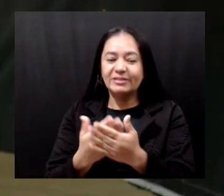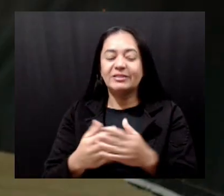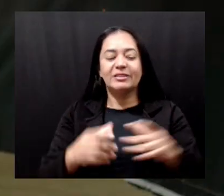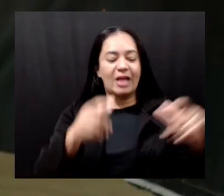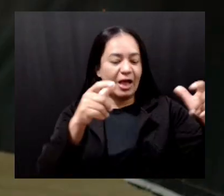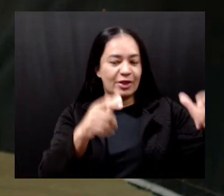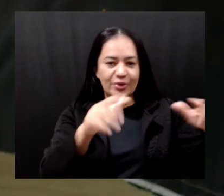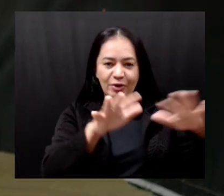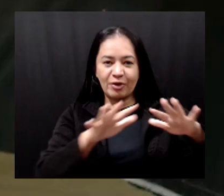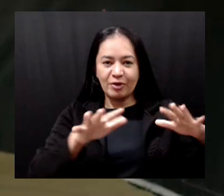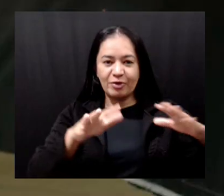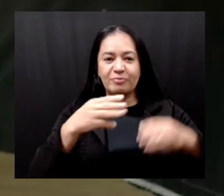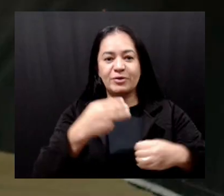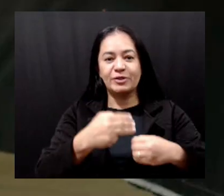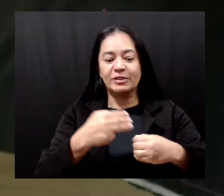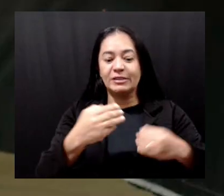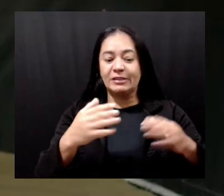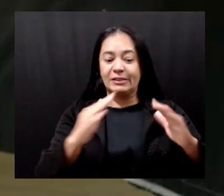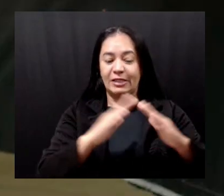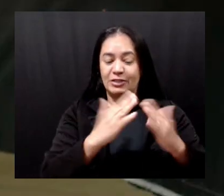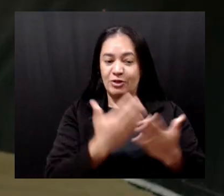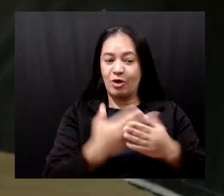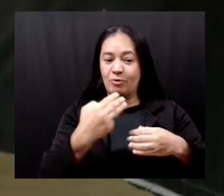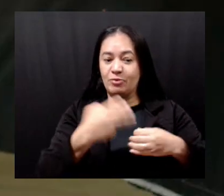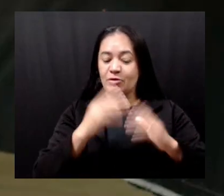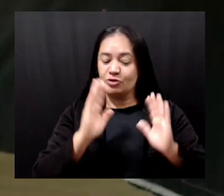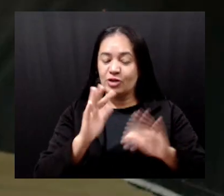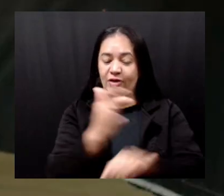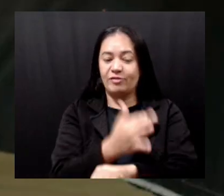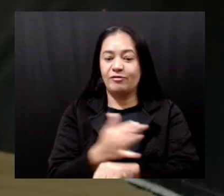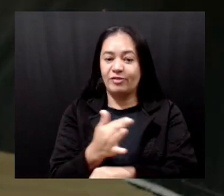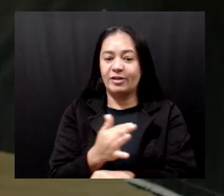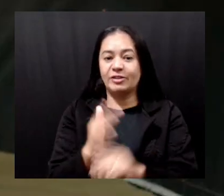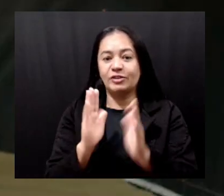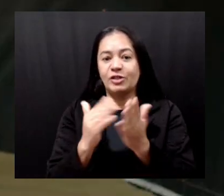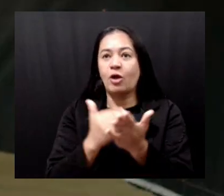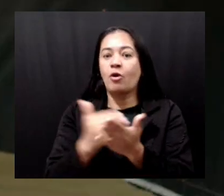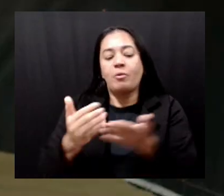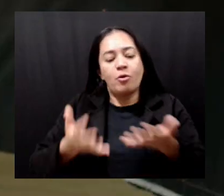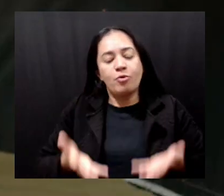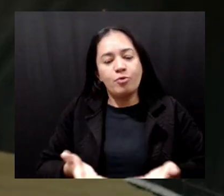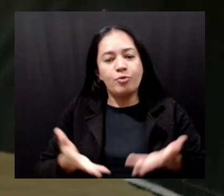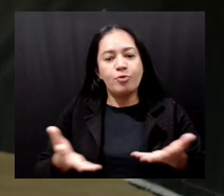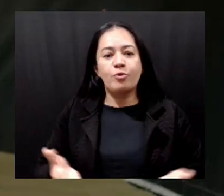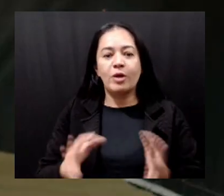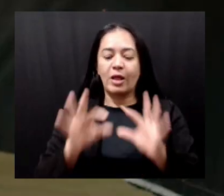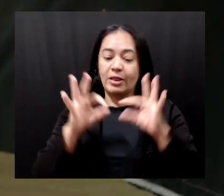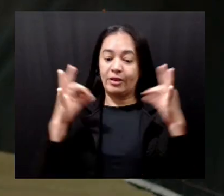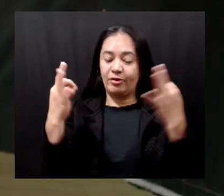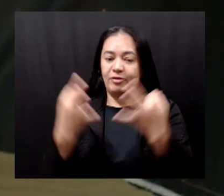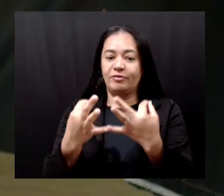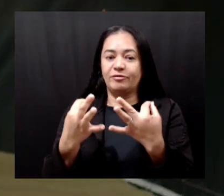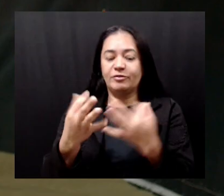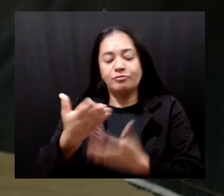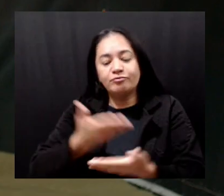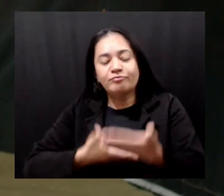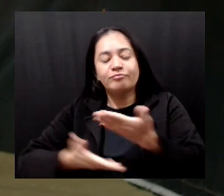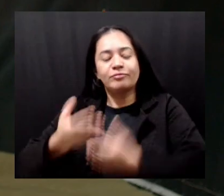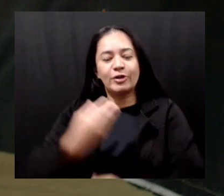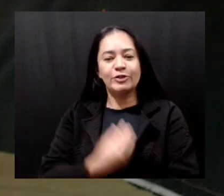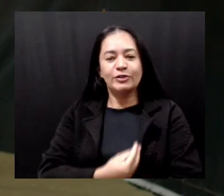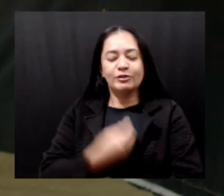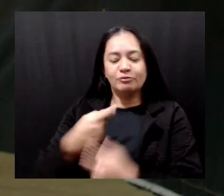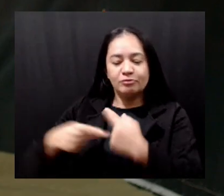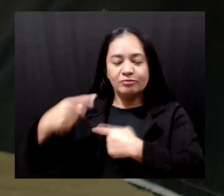em férias e aí começaram um incentivo familiar, né, de convívio, também desenvolvimento